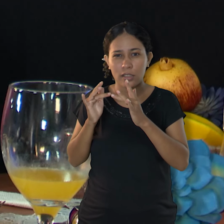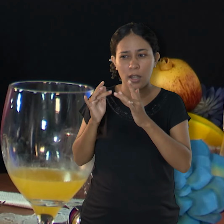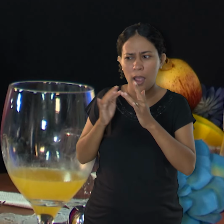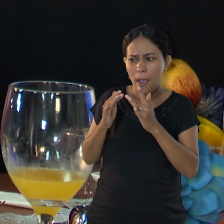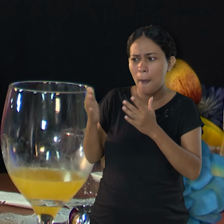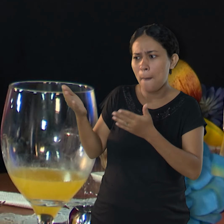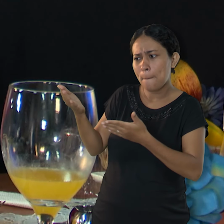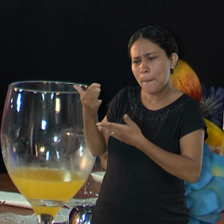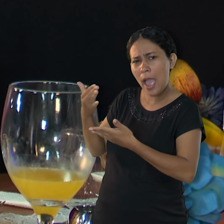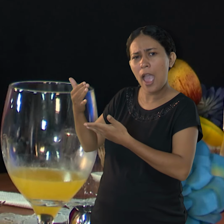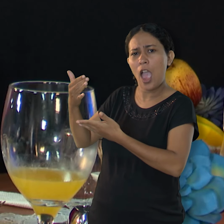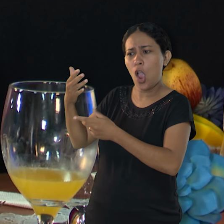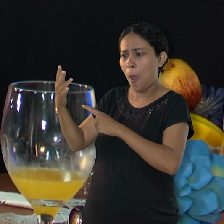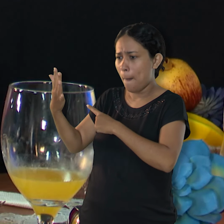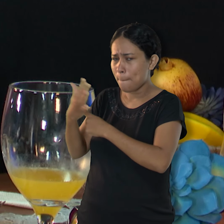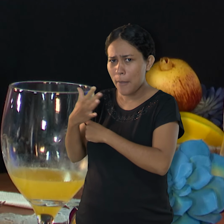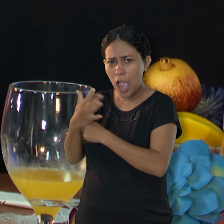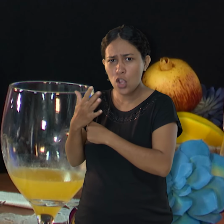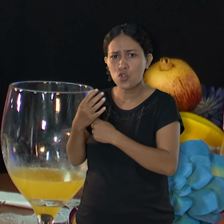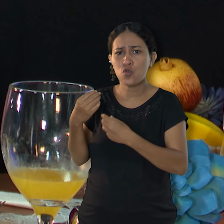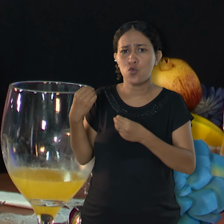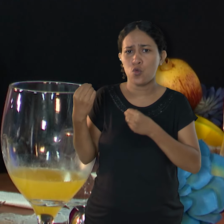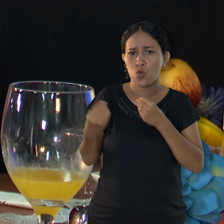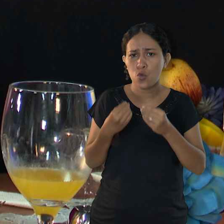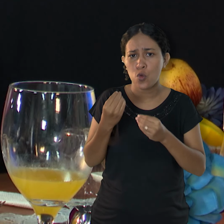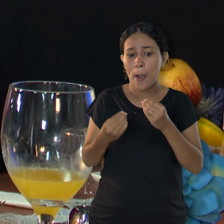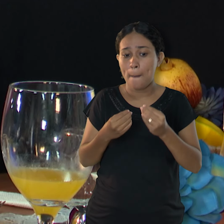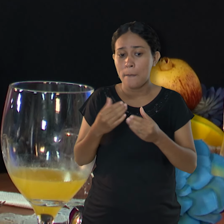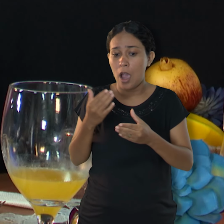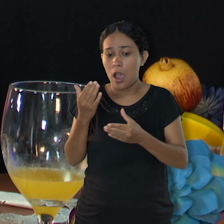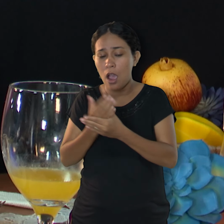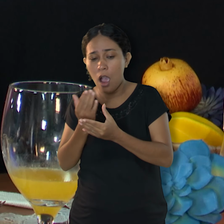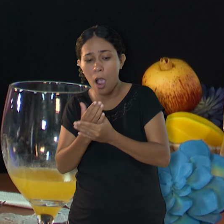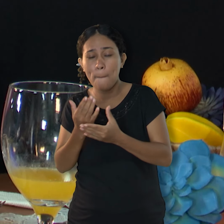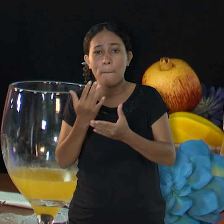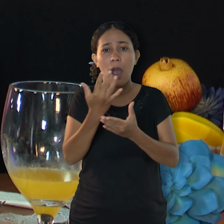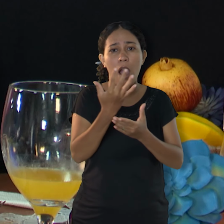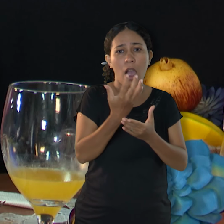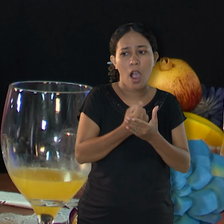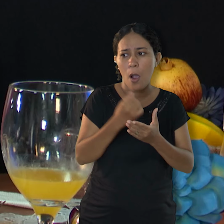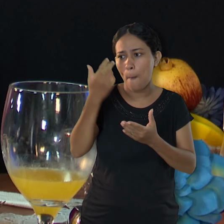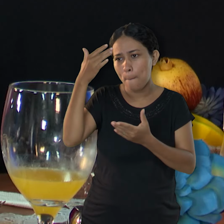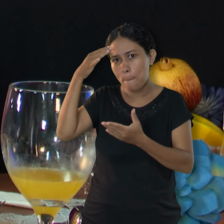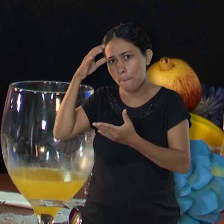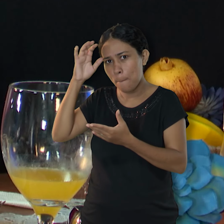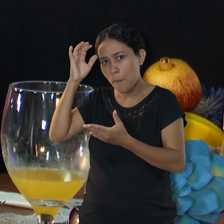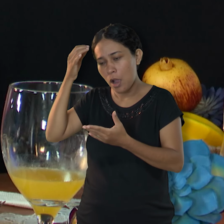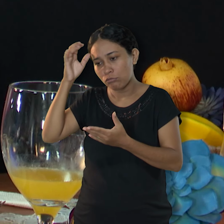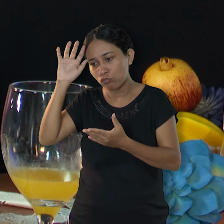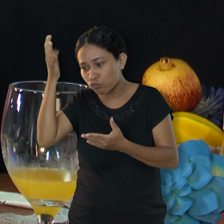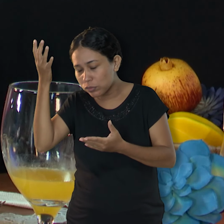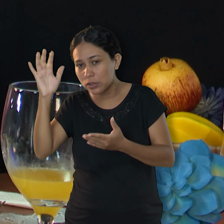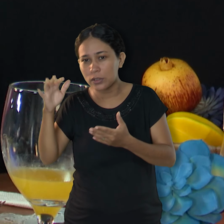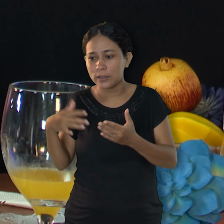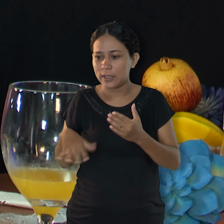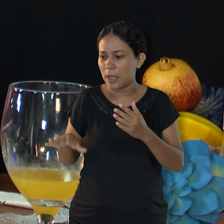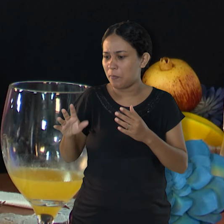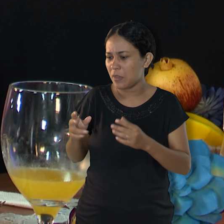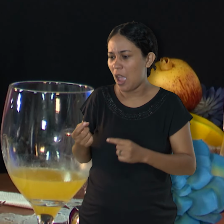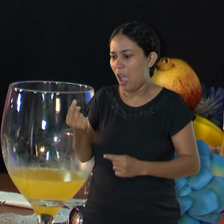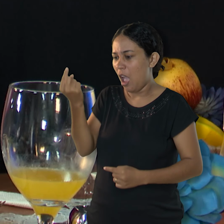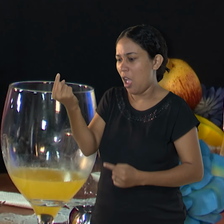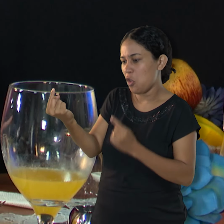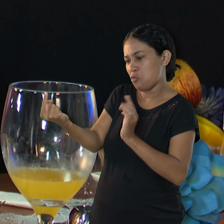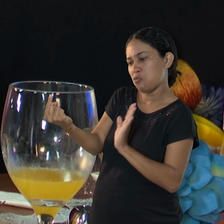Nossa, por e favor, ele é super me ajudem. Empático, né? Ele mandava a WhatsApp. Então, assim, demais. sem essa peça, tudo é um conjunto. Ninguém faz nada sozinho na vida.